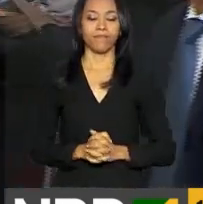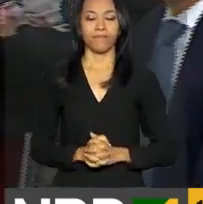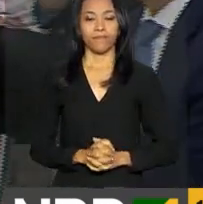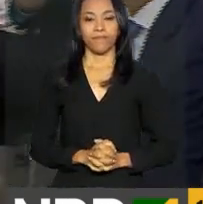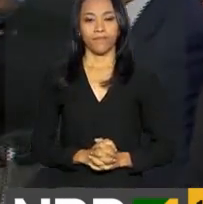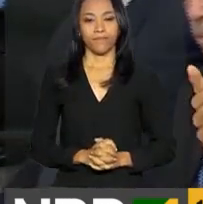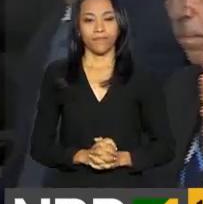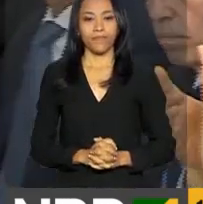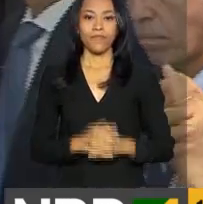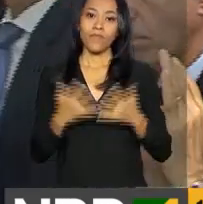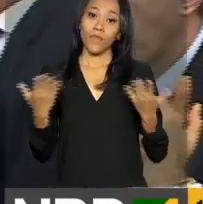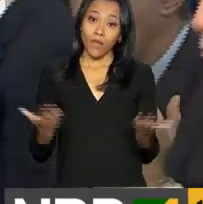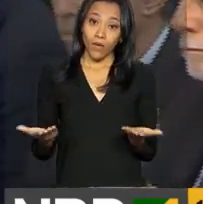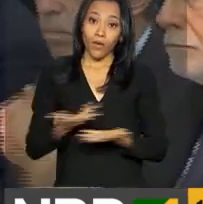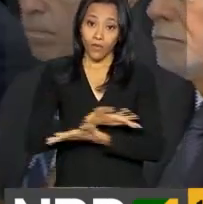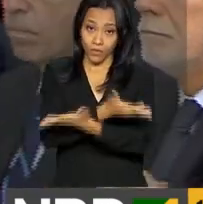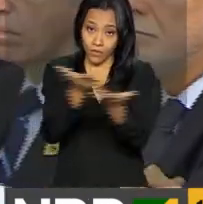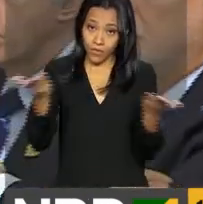Agora,